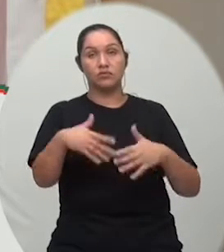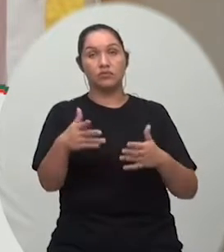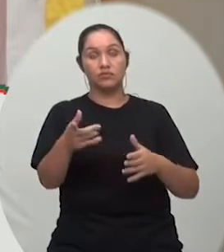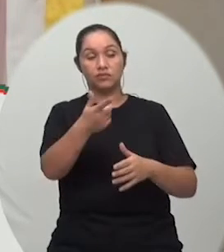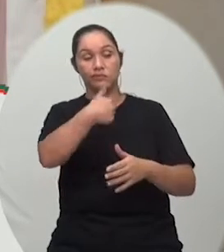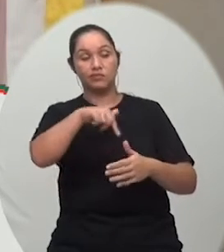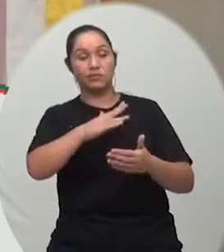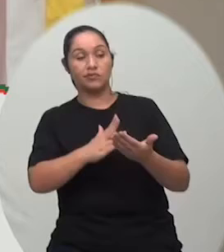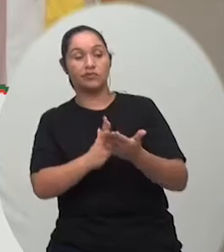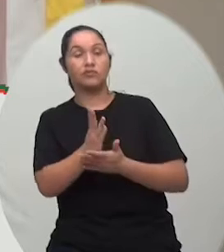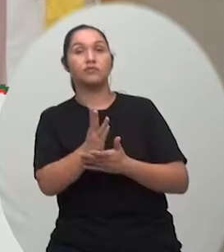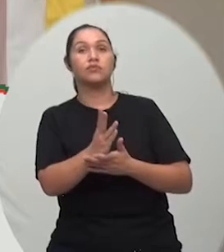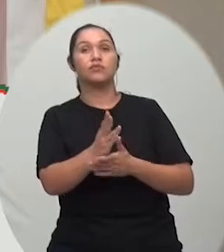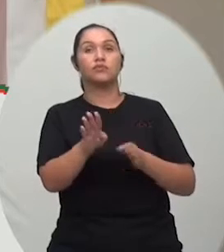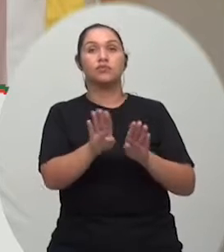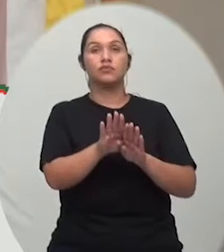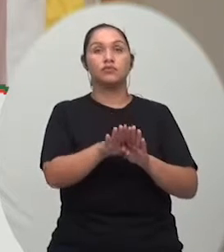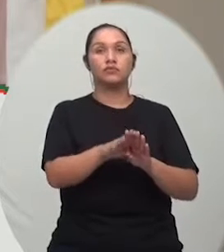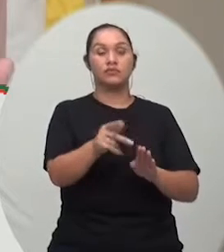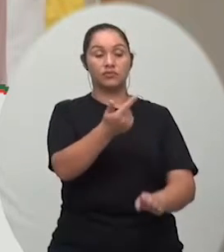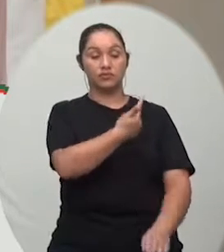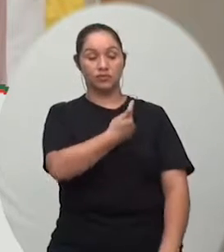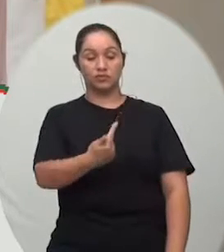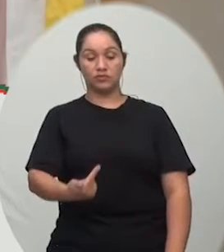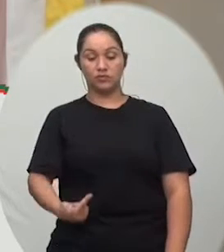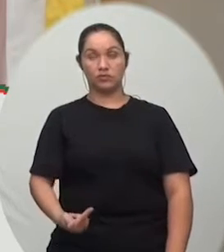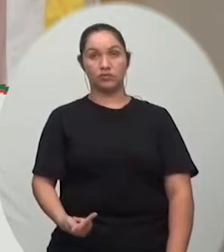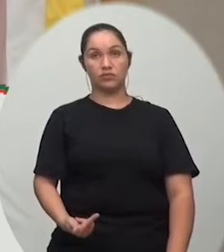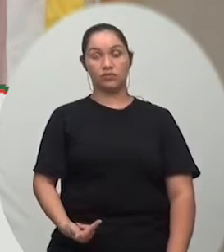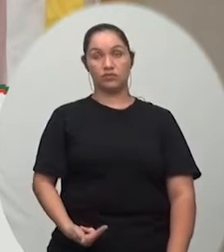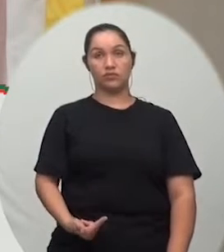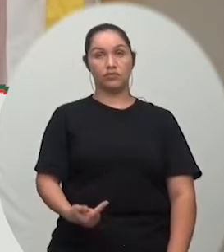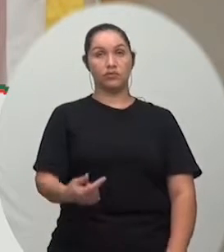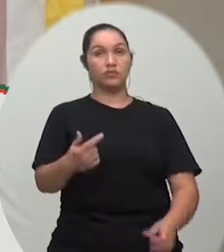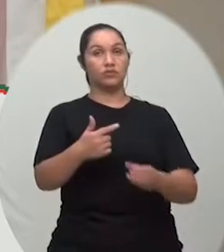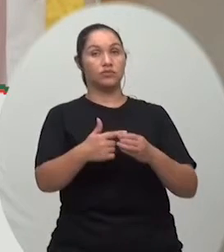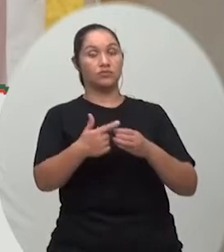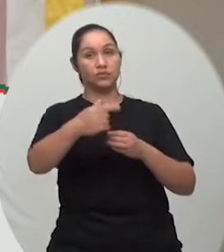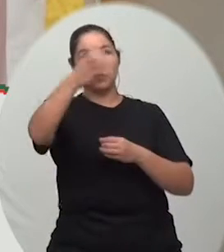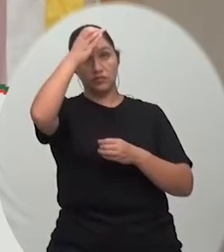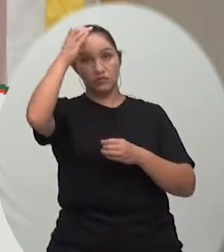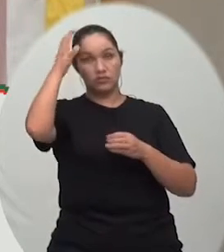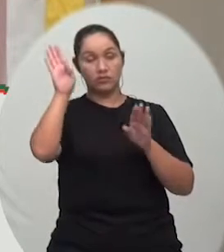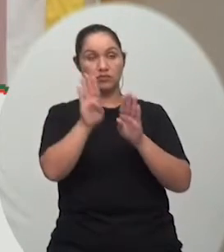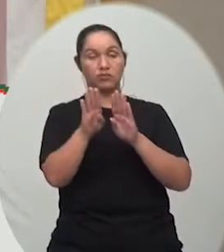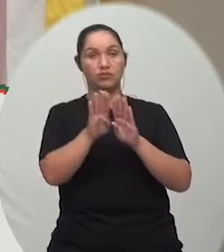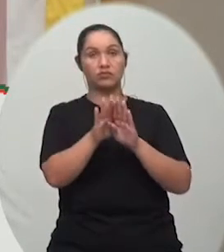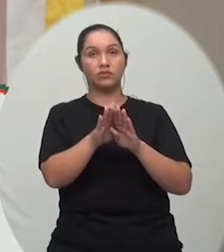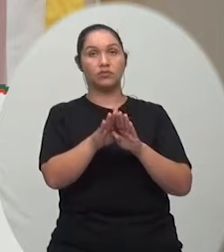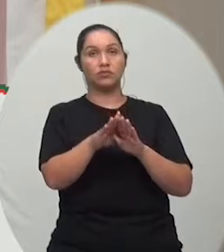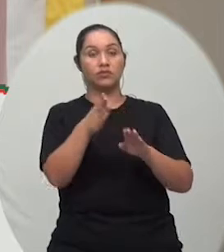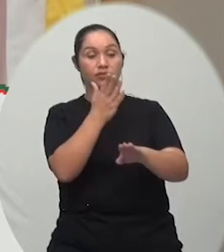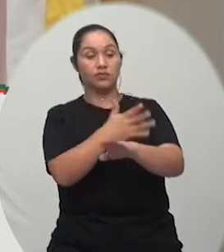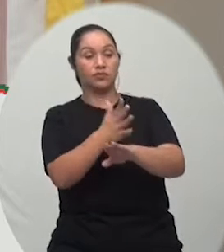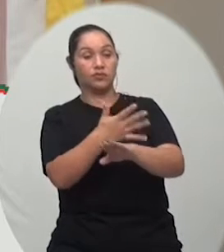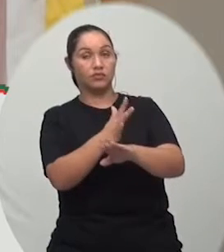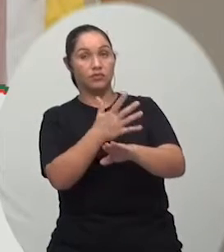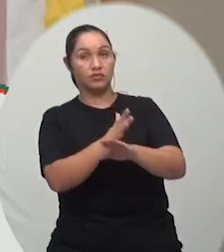próprio governo municipal fez alguns treinamentos junto da Polícia Militar para que então